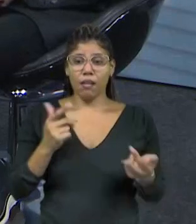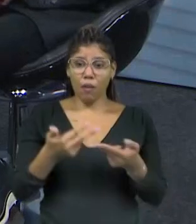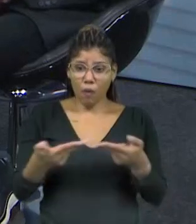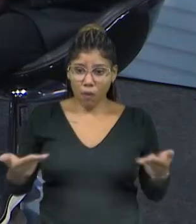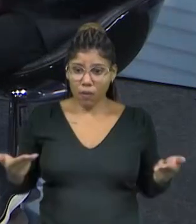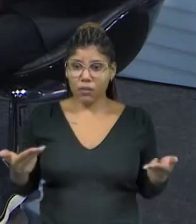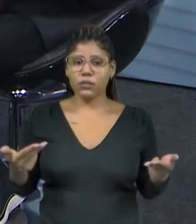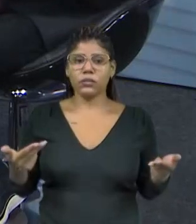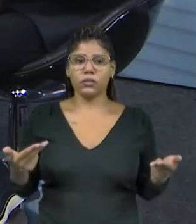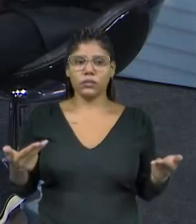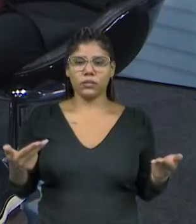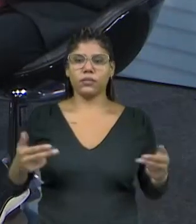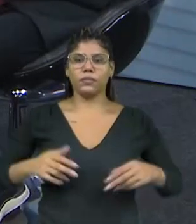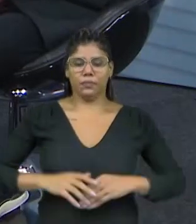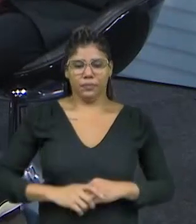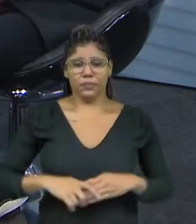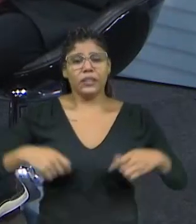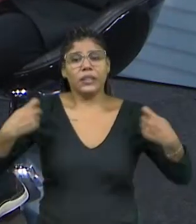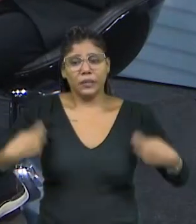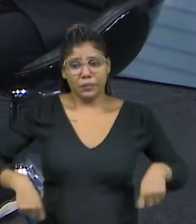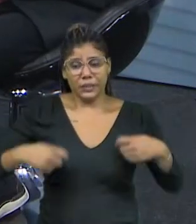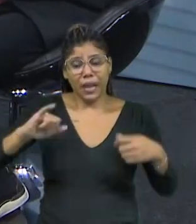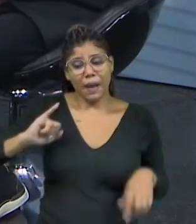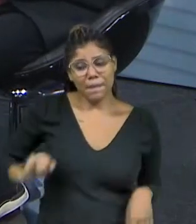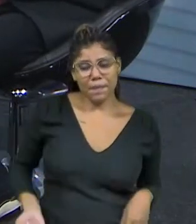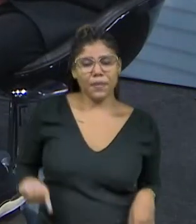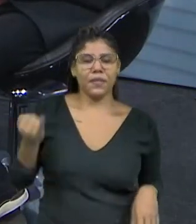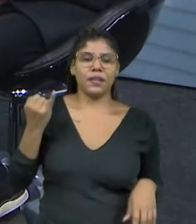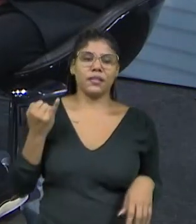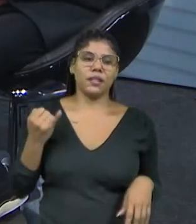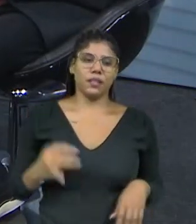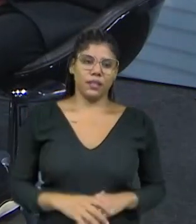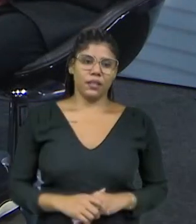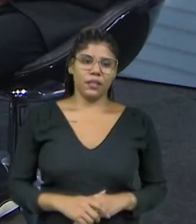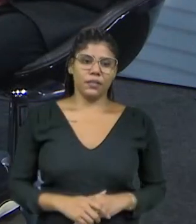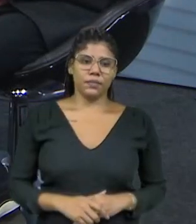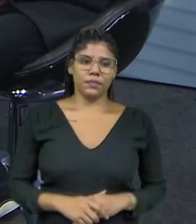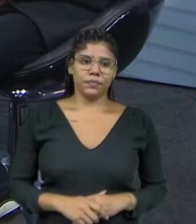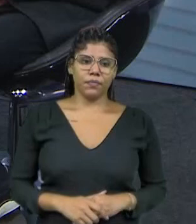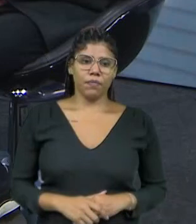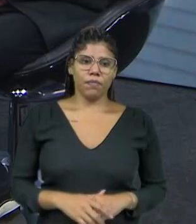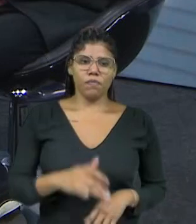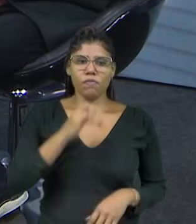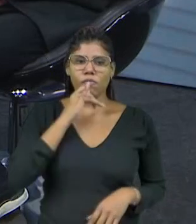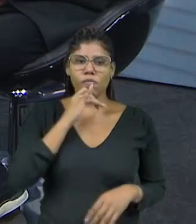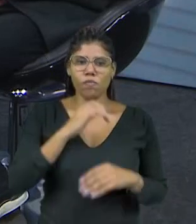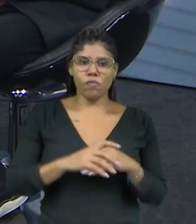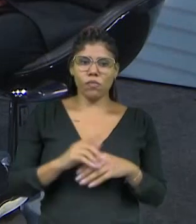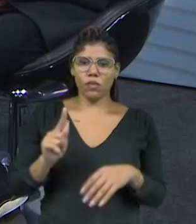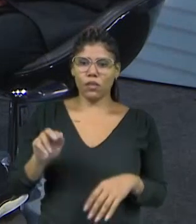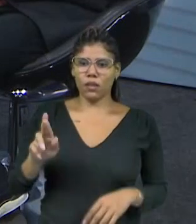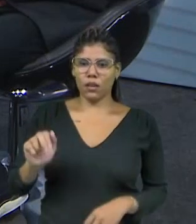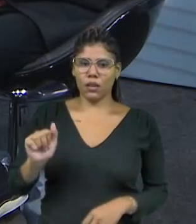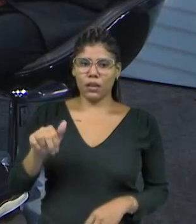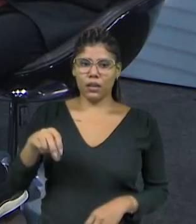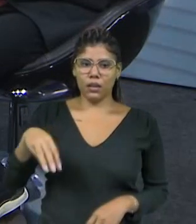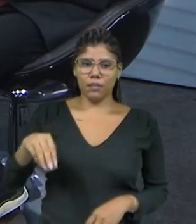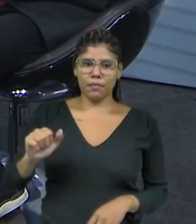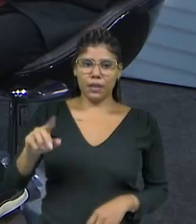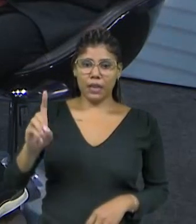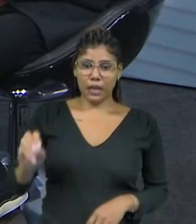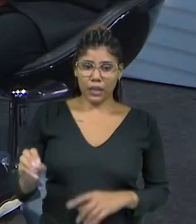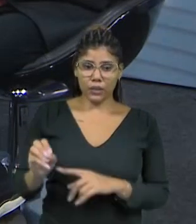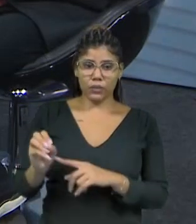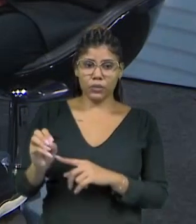ativos que e precisamos... E a gente precisa explorar isso mais. De forma... Eu vou dar um exemplo também, no Brasil, Gramado. Gramado, se você